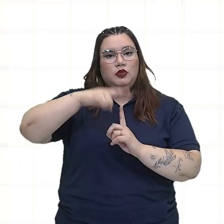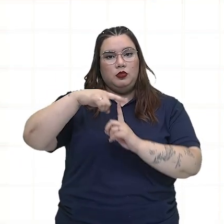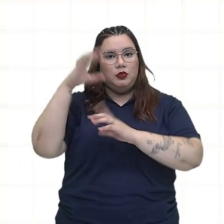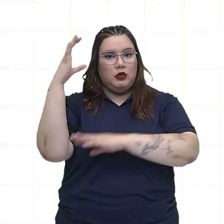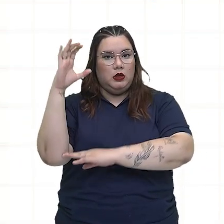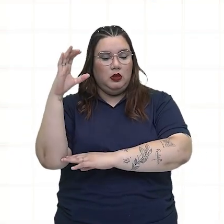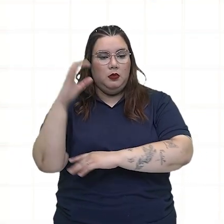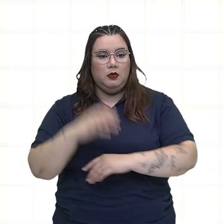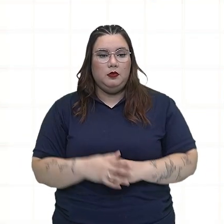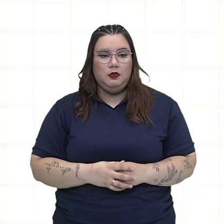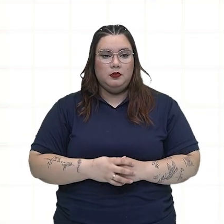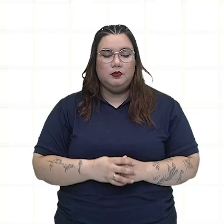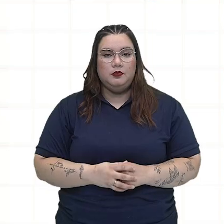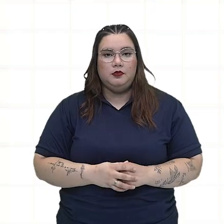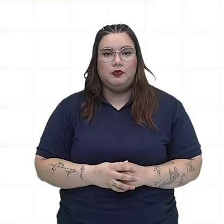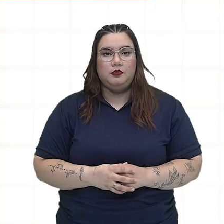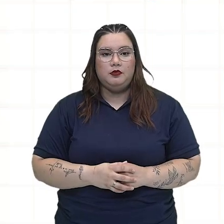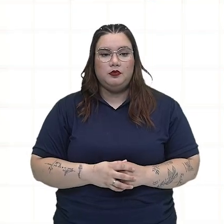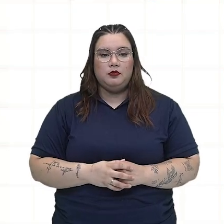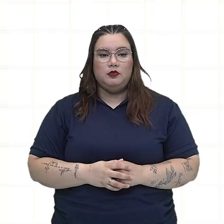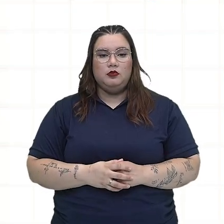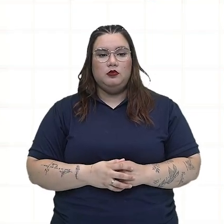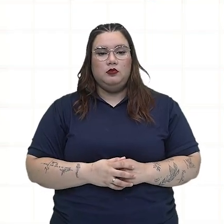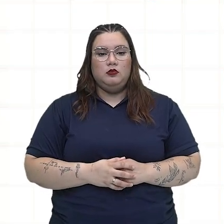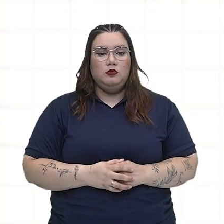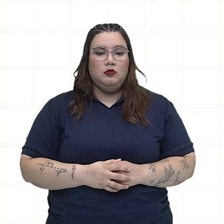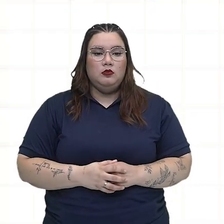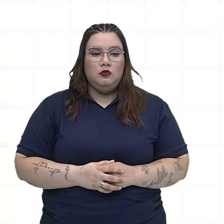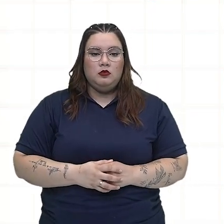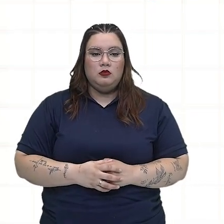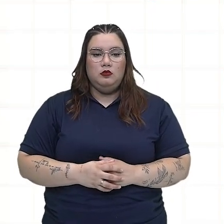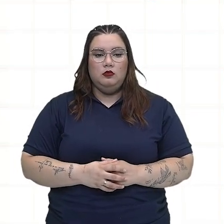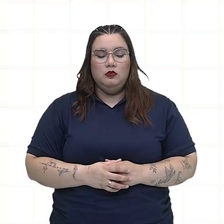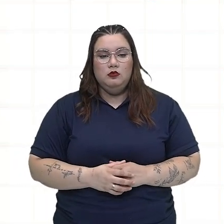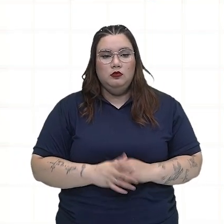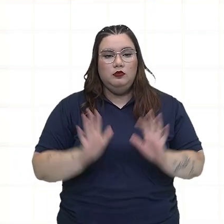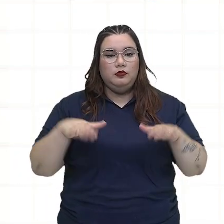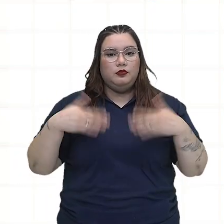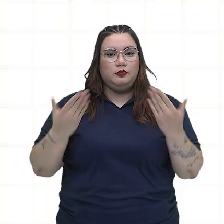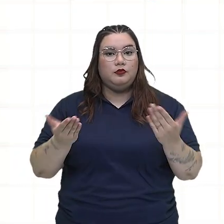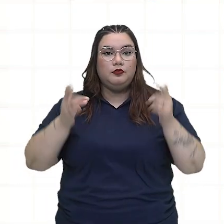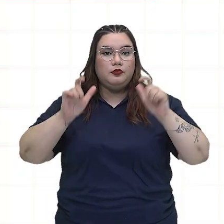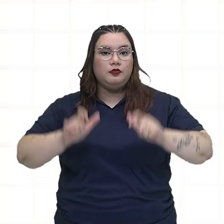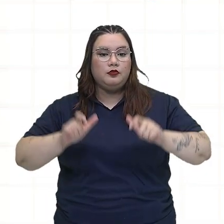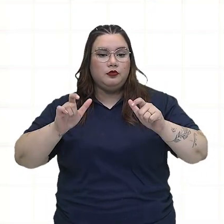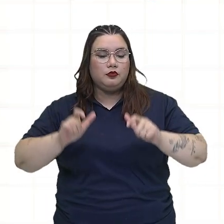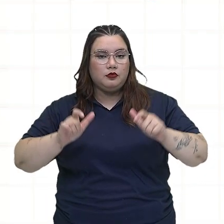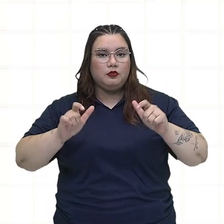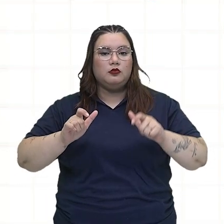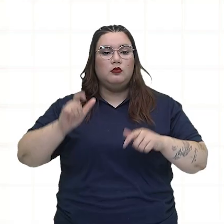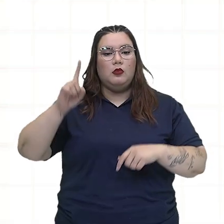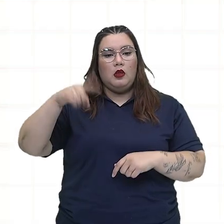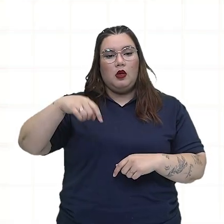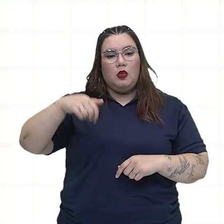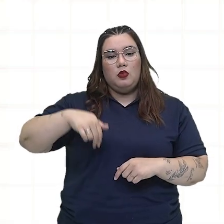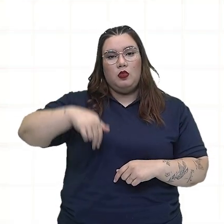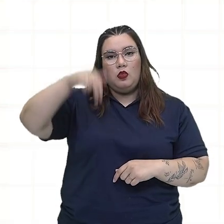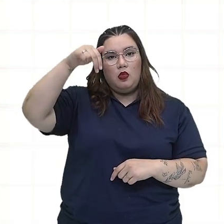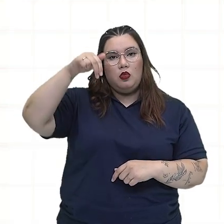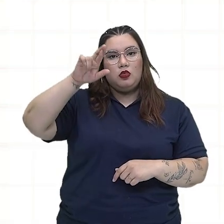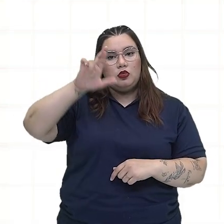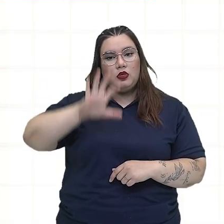tipo climático. Esse tipo climático, ele ocorre nas áreas que estão localizadas